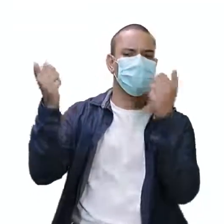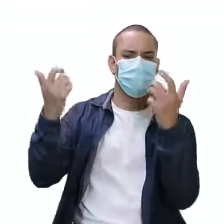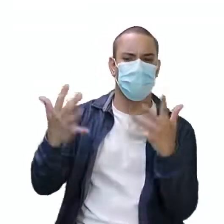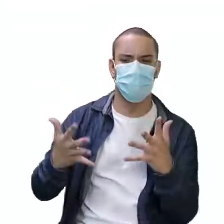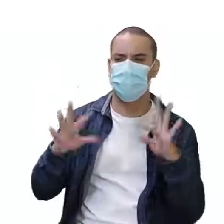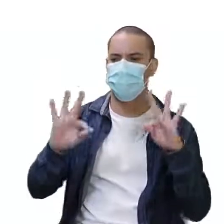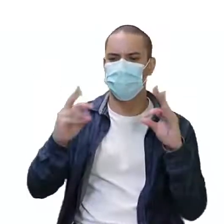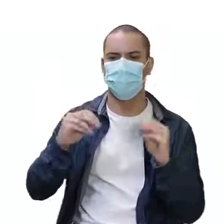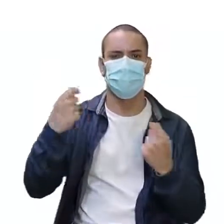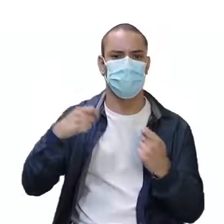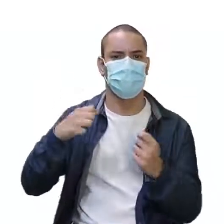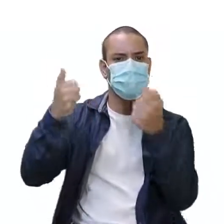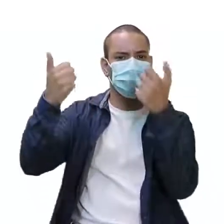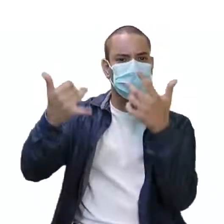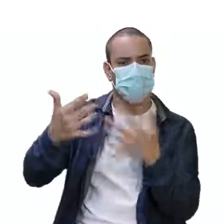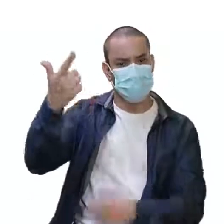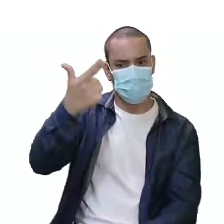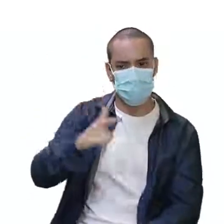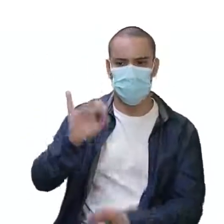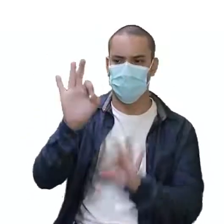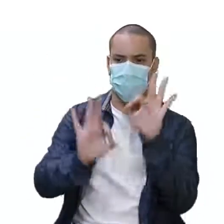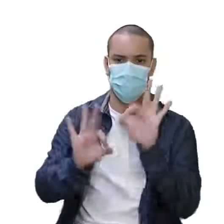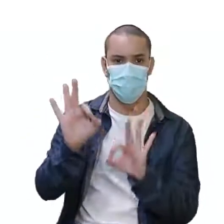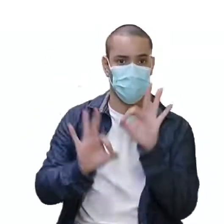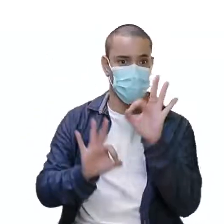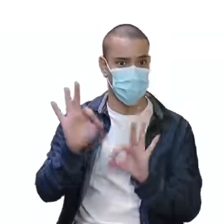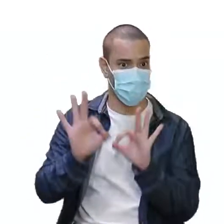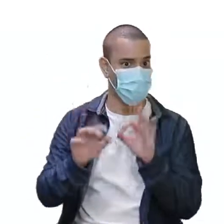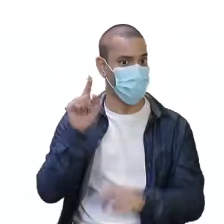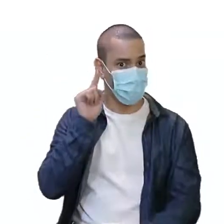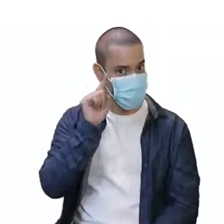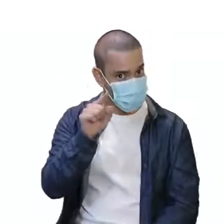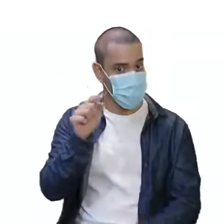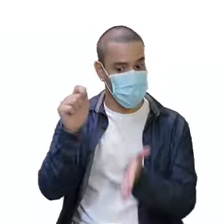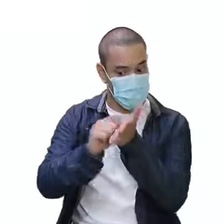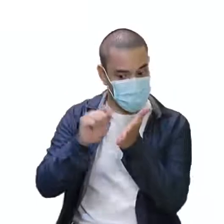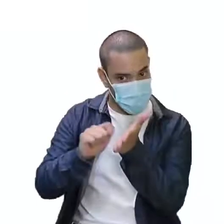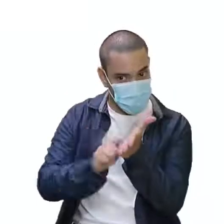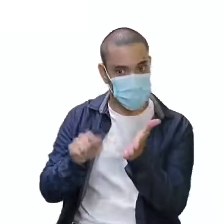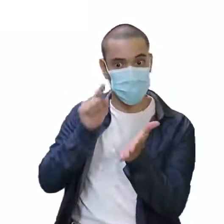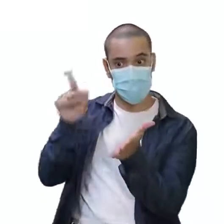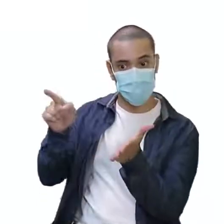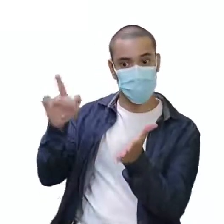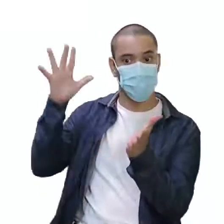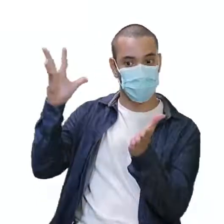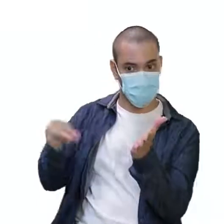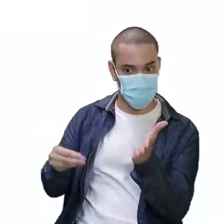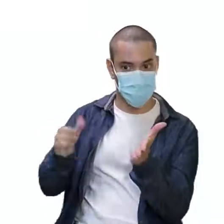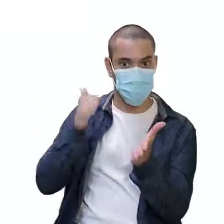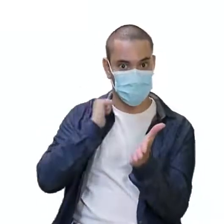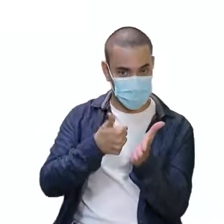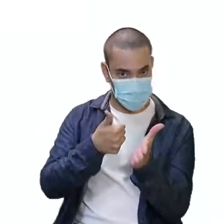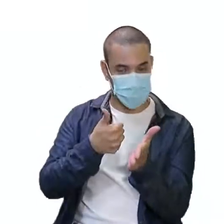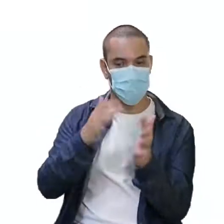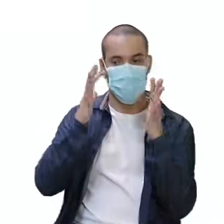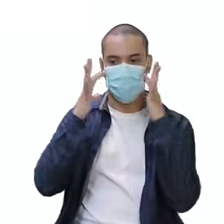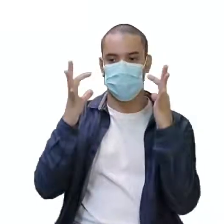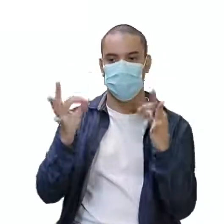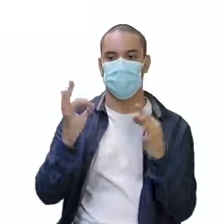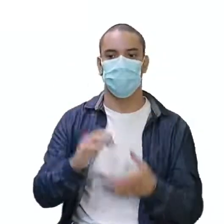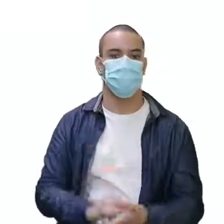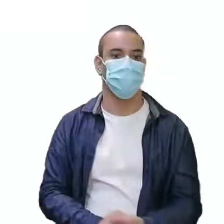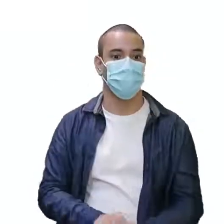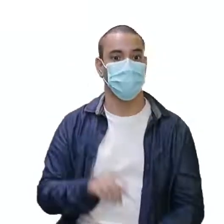precisa enfatizar. Organize-se, meu amor, aí no seu caderninho, tá bom? Presta atenção.